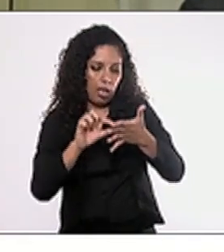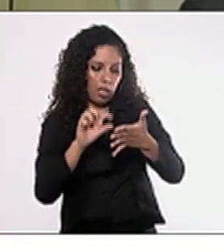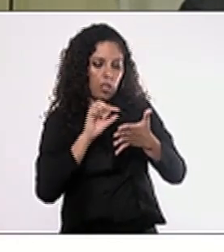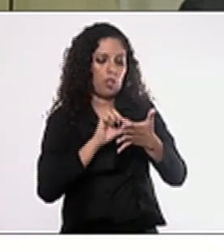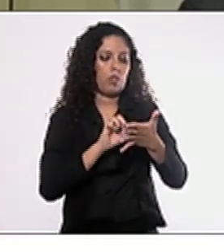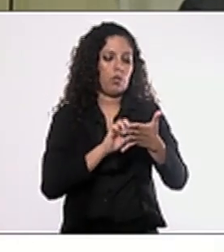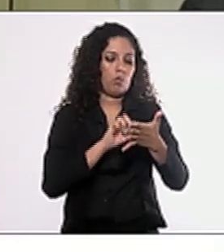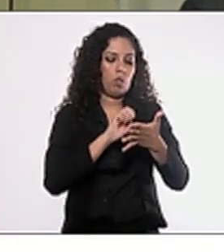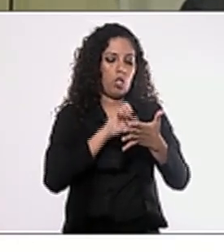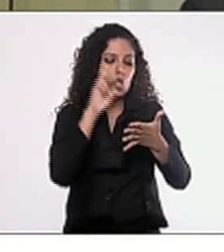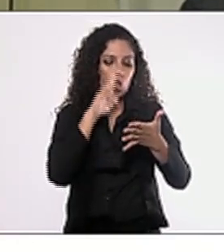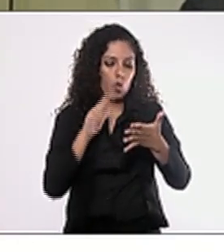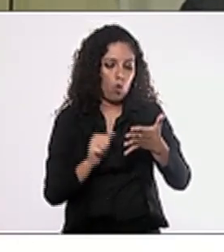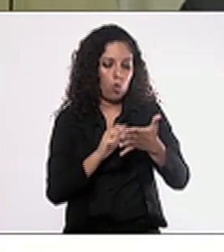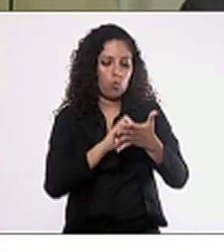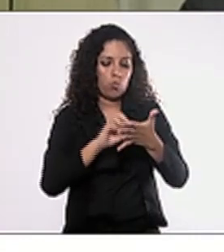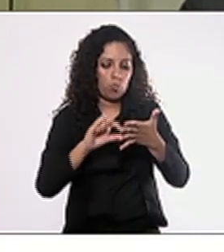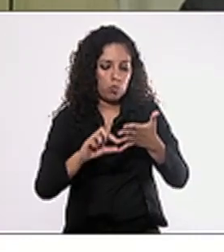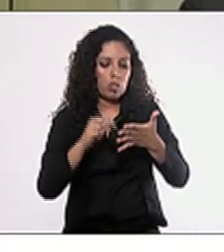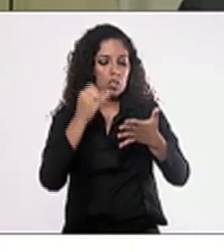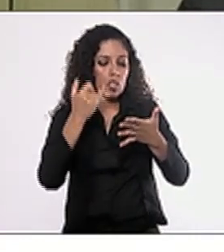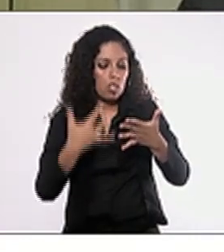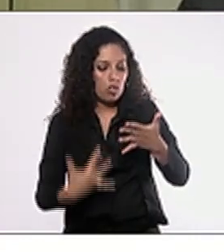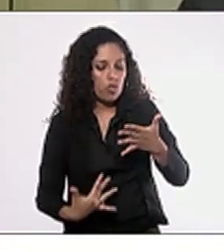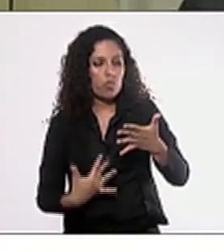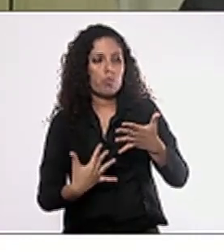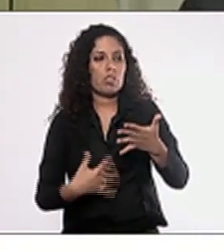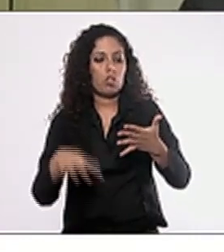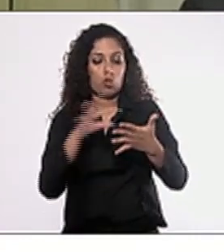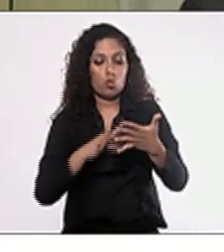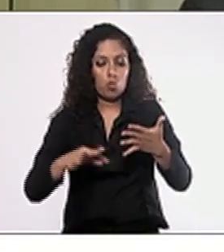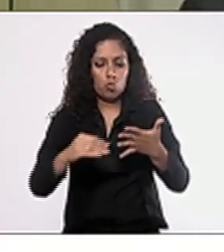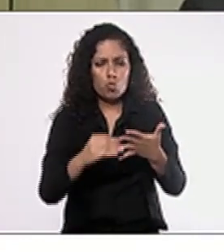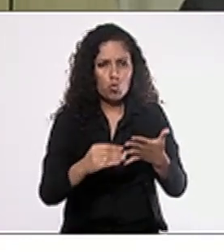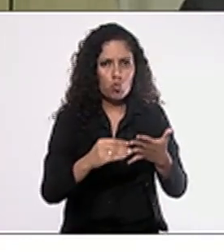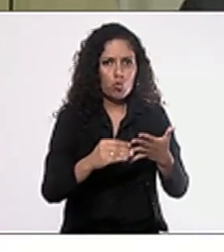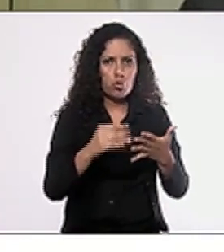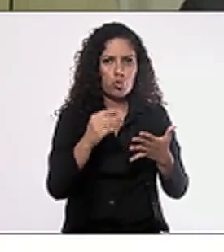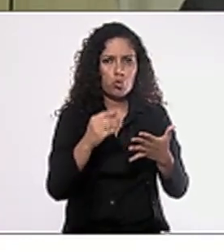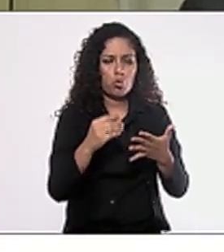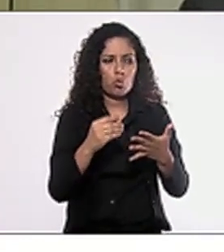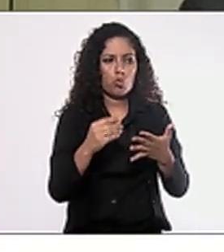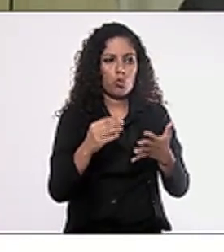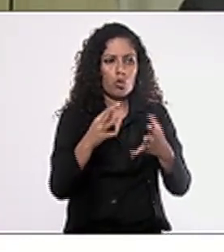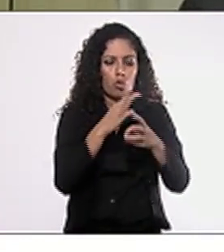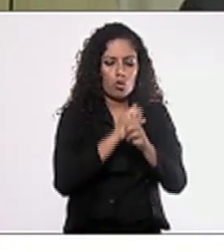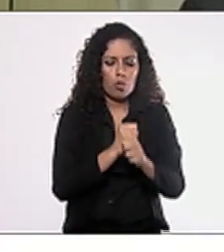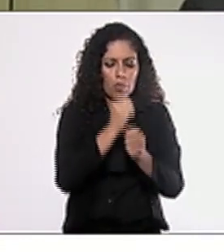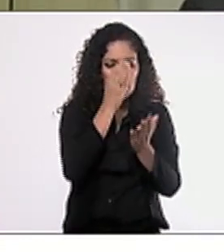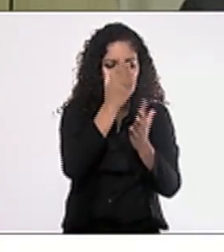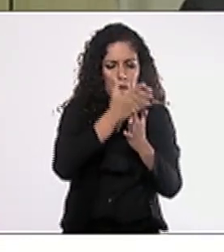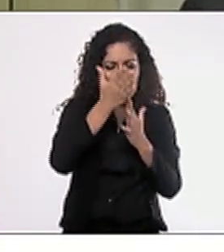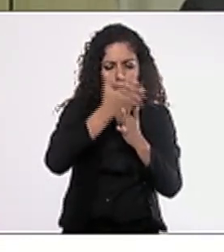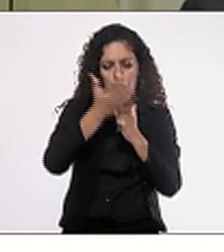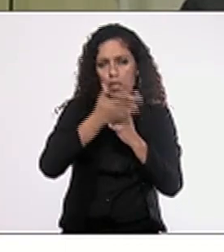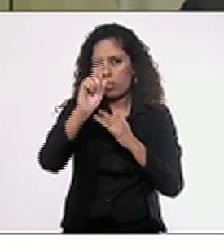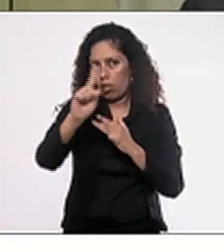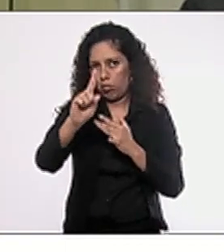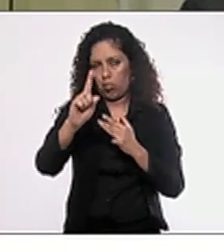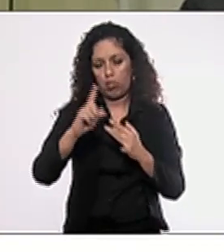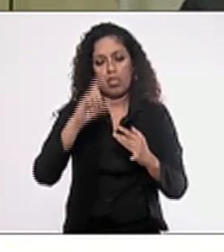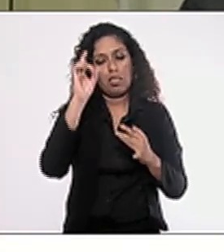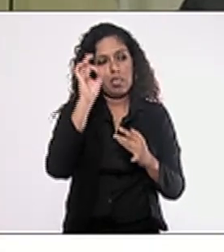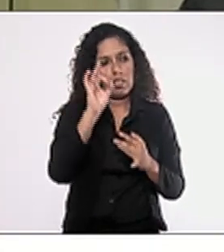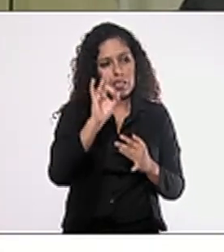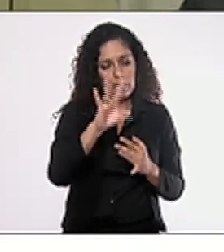cada apartamento. Ela não é um valor total dividido igualmente por todos e dentro da cobrança do condomínio. O